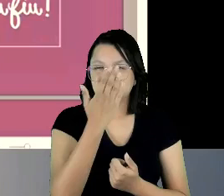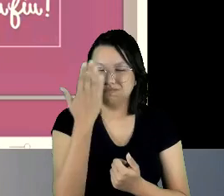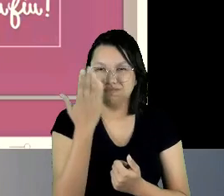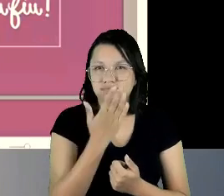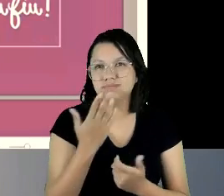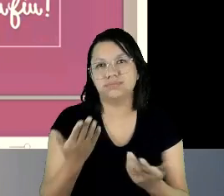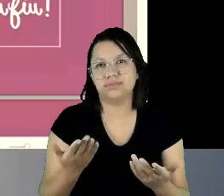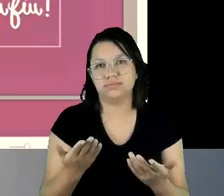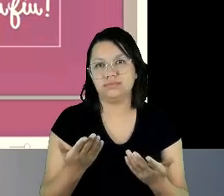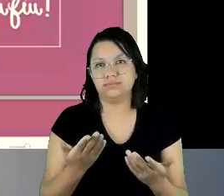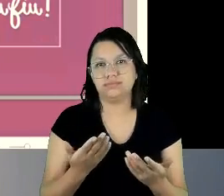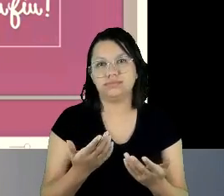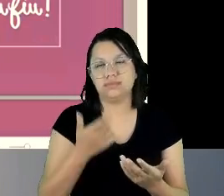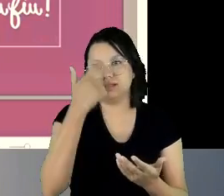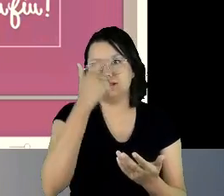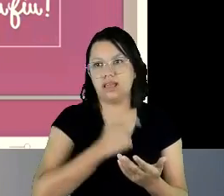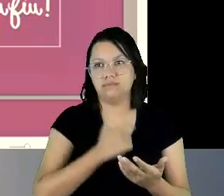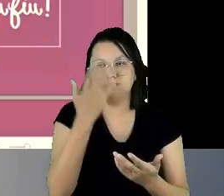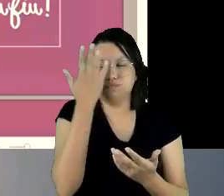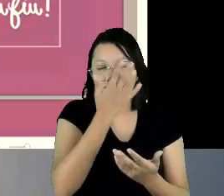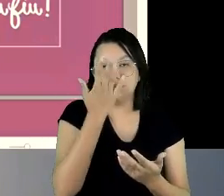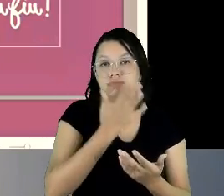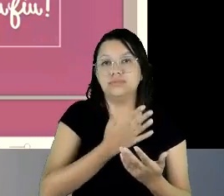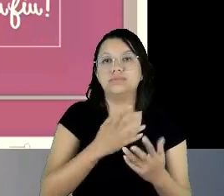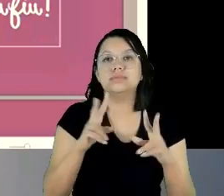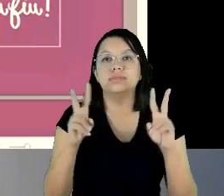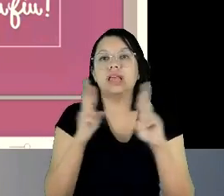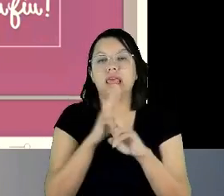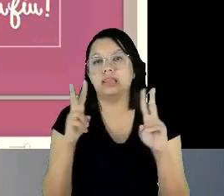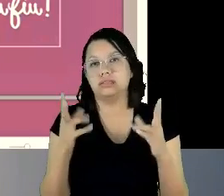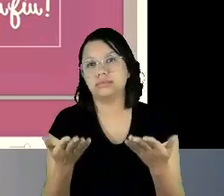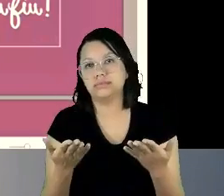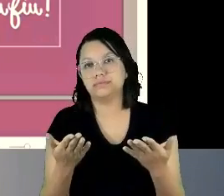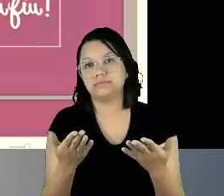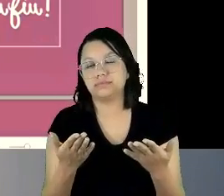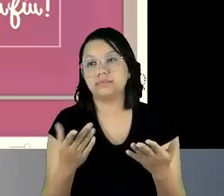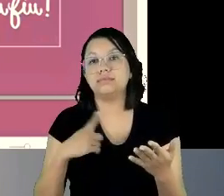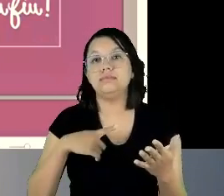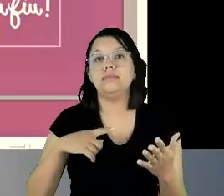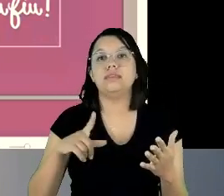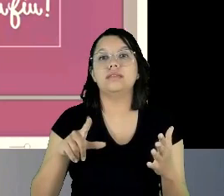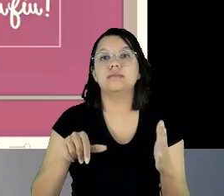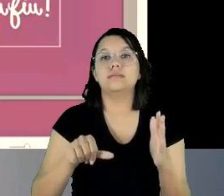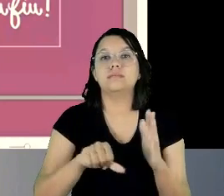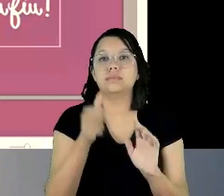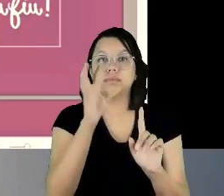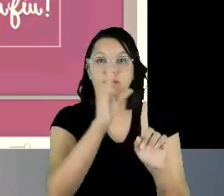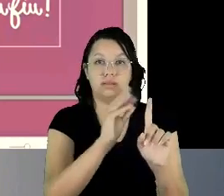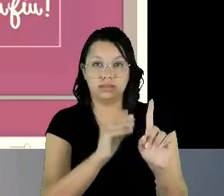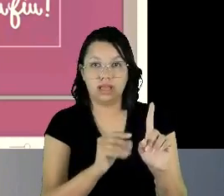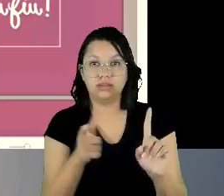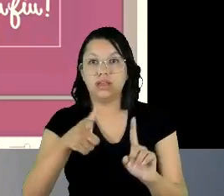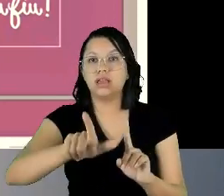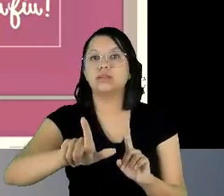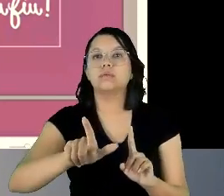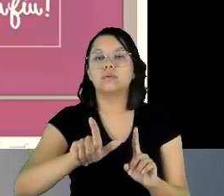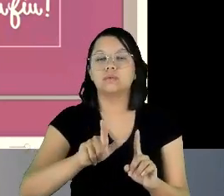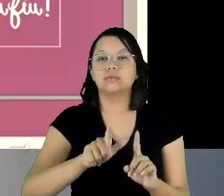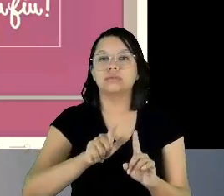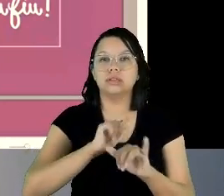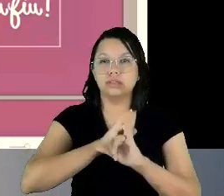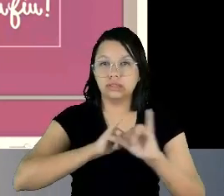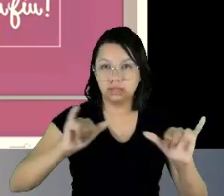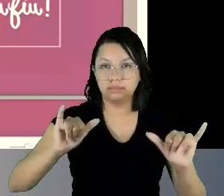invisibilidade, né? A gente era muito invisível nessa pauta. Depois a gente teve meu primeiro assédio e outras campanhas